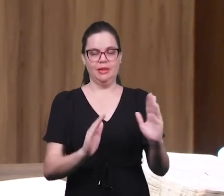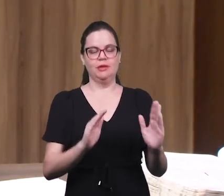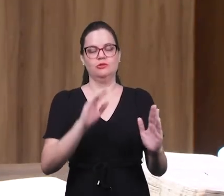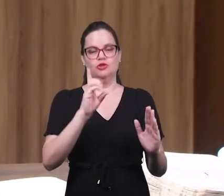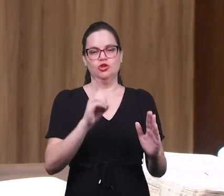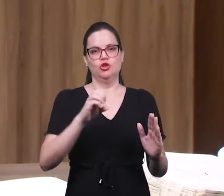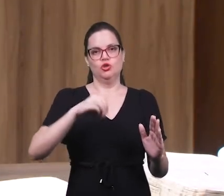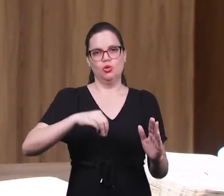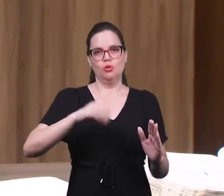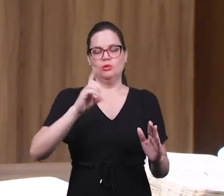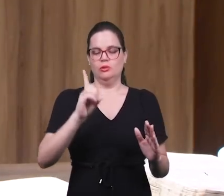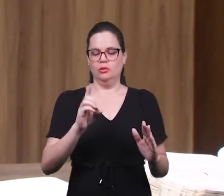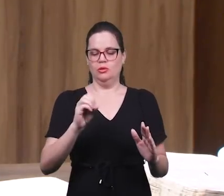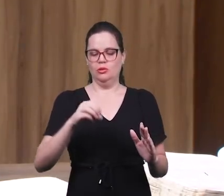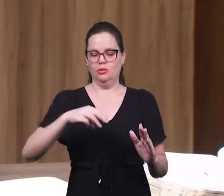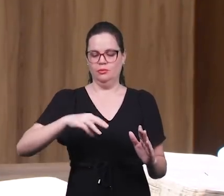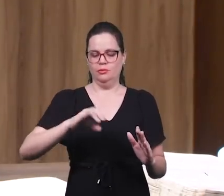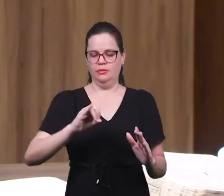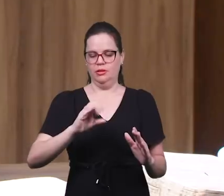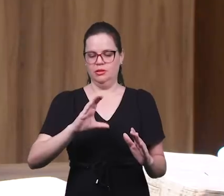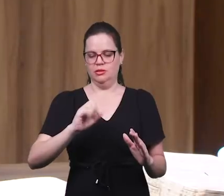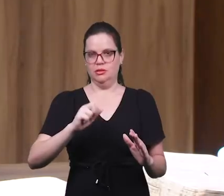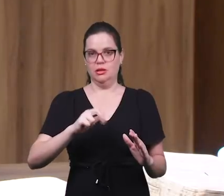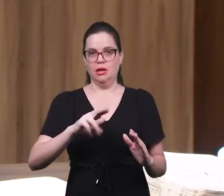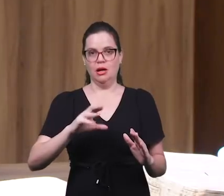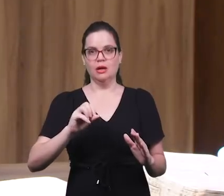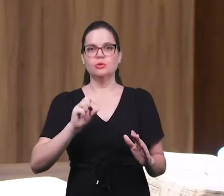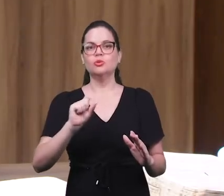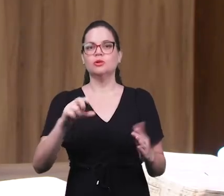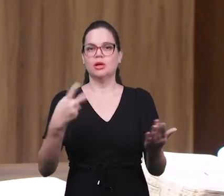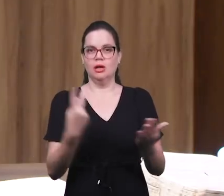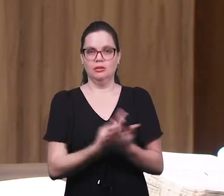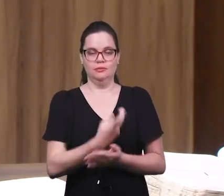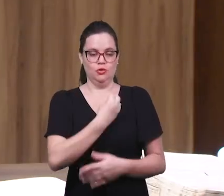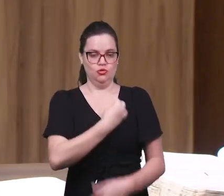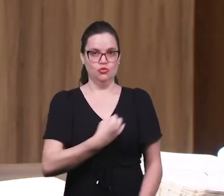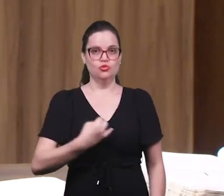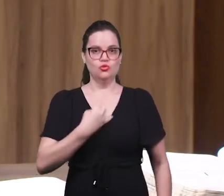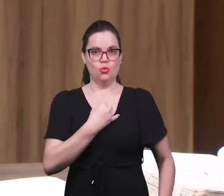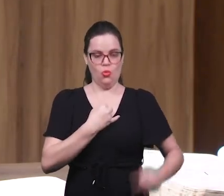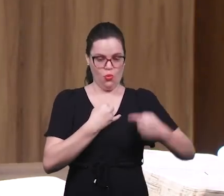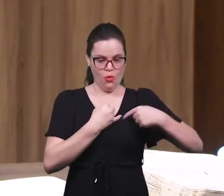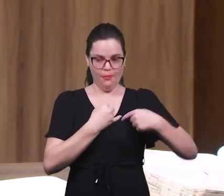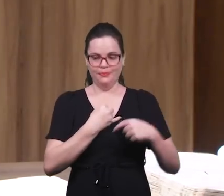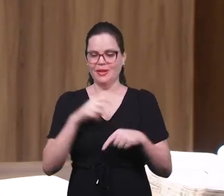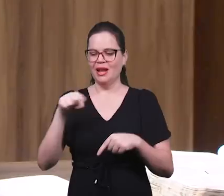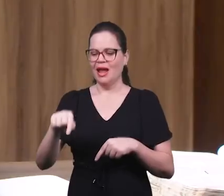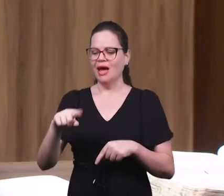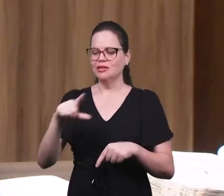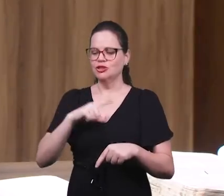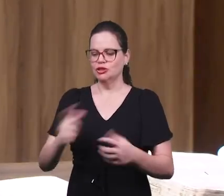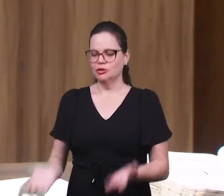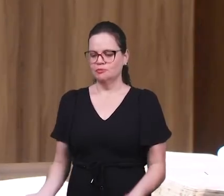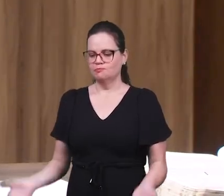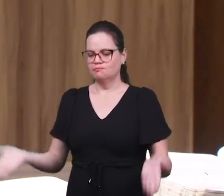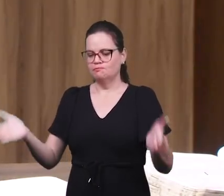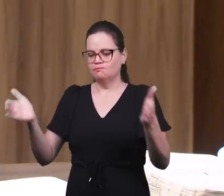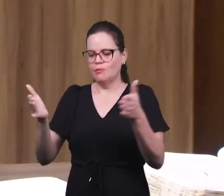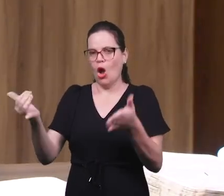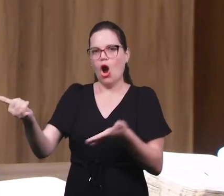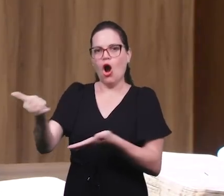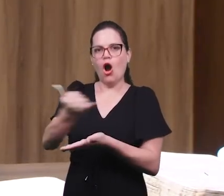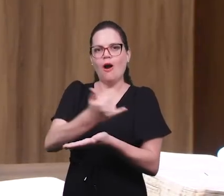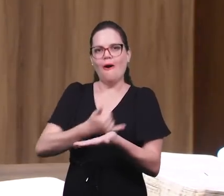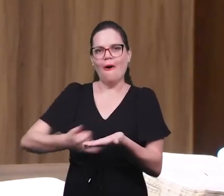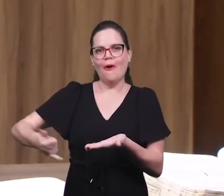foi lançado num caldeirão de óleo. João, que estava na ilha de Patmos, né? Foi para a ilha de Patmos. O pastor de Éfeso foi lançado num caldeirão de